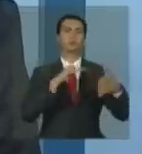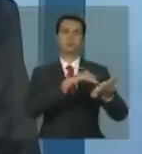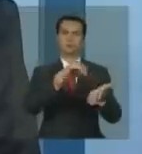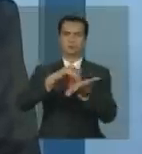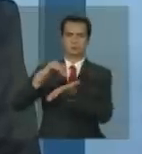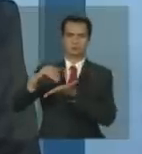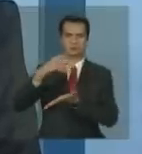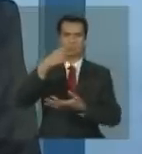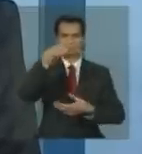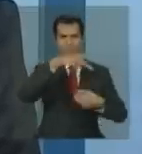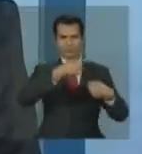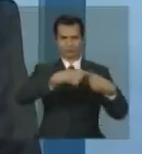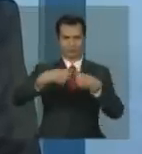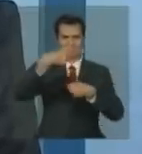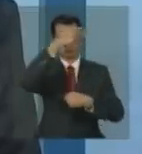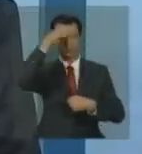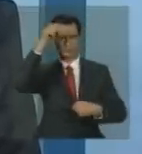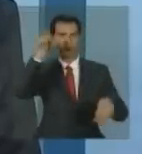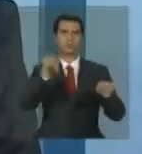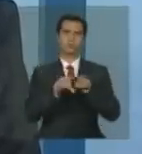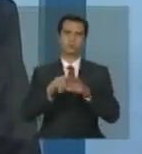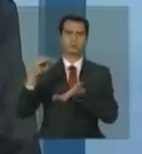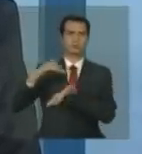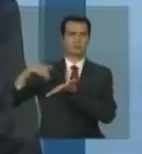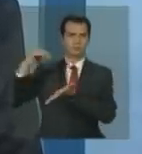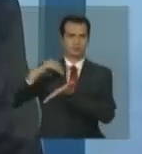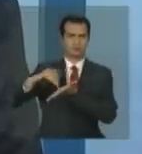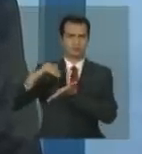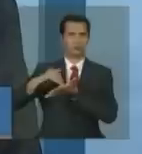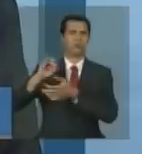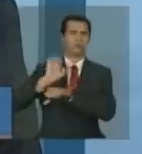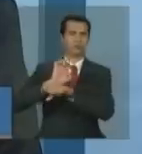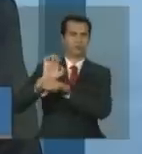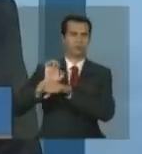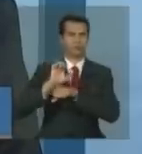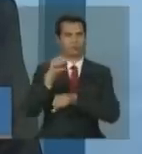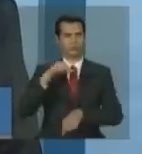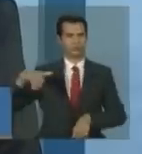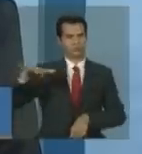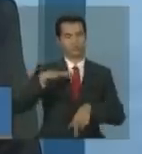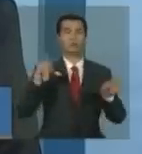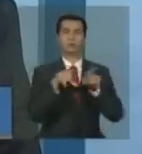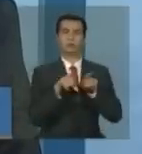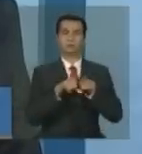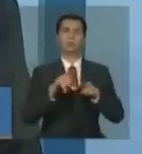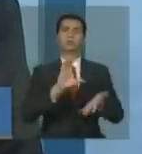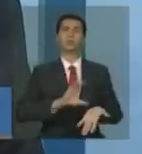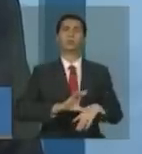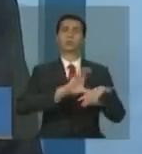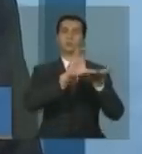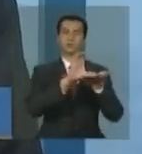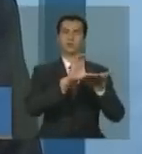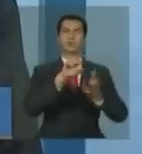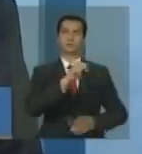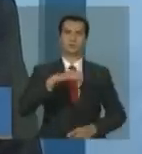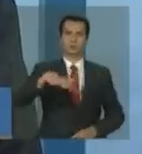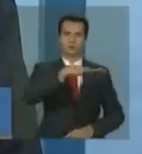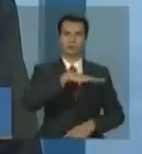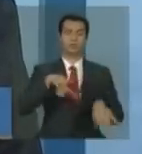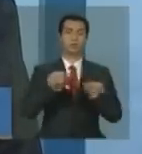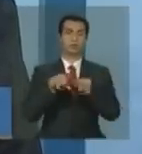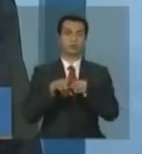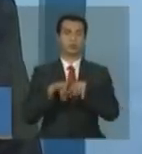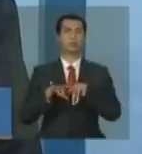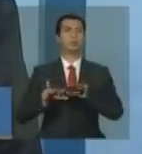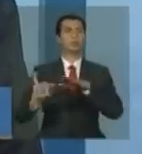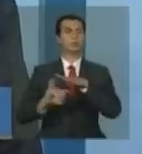secretarias municipais e estaduais de assistência social, os conselhos de assistência social e entidades sem